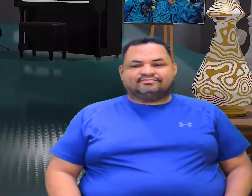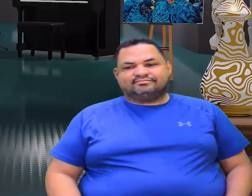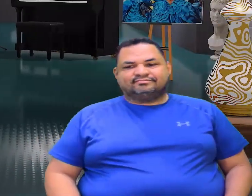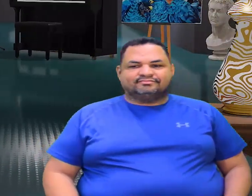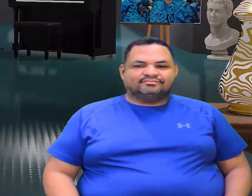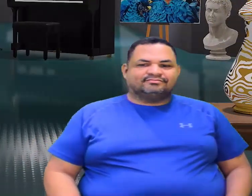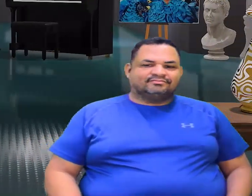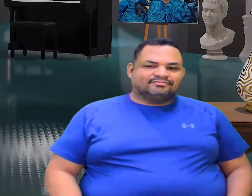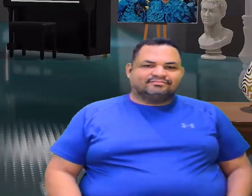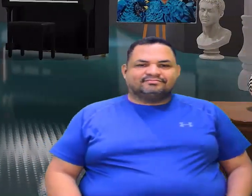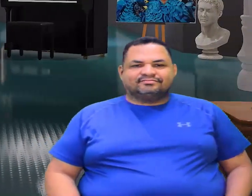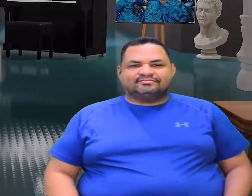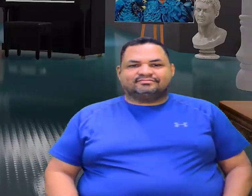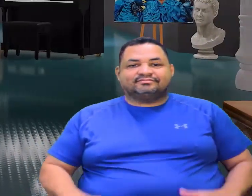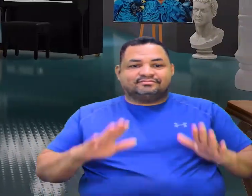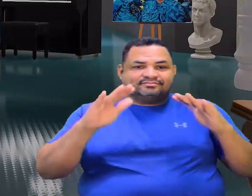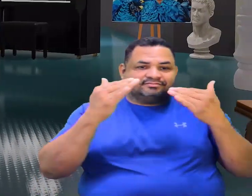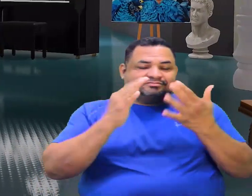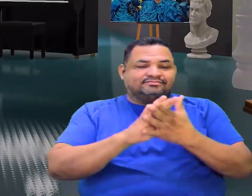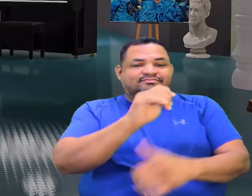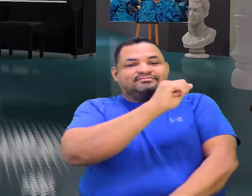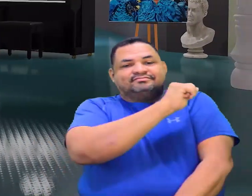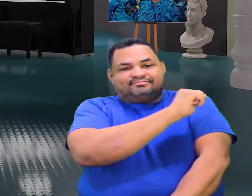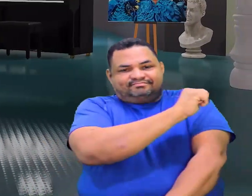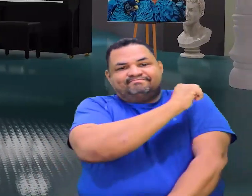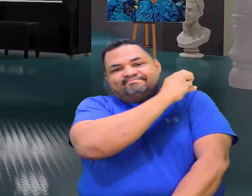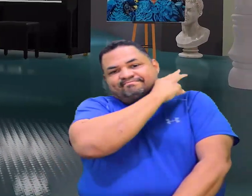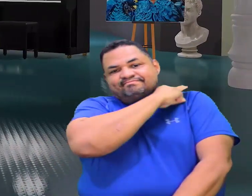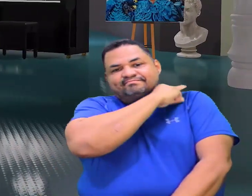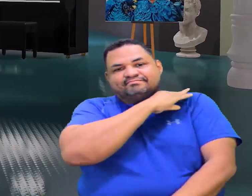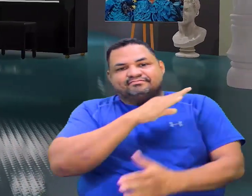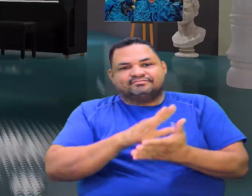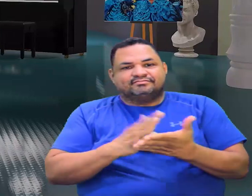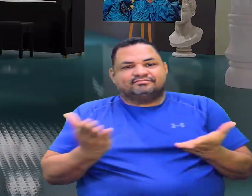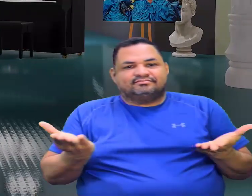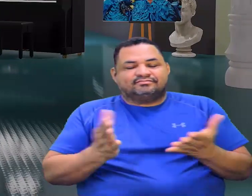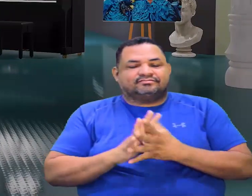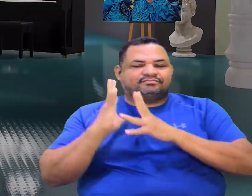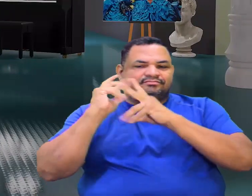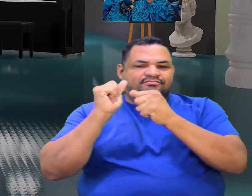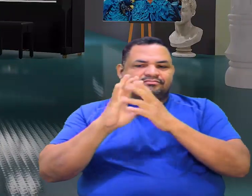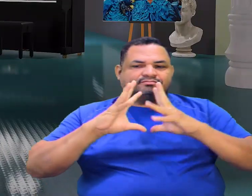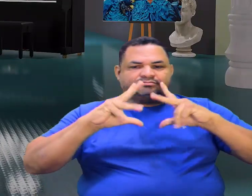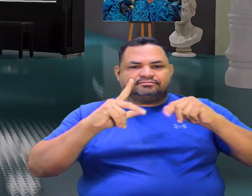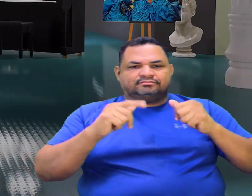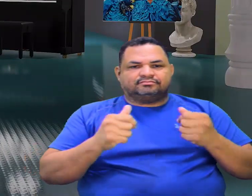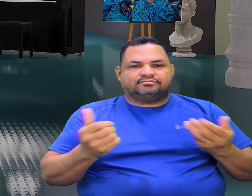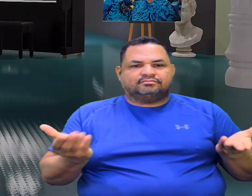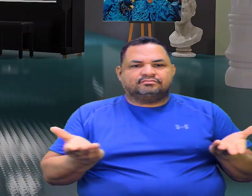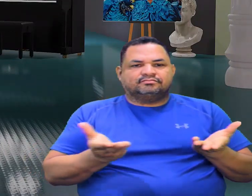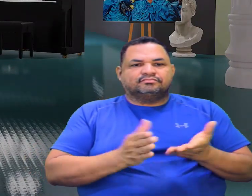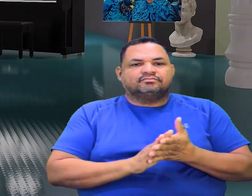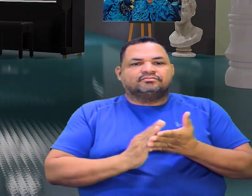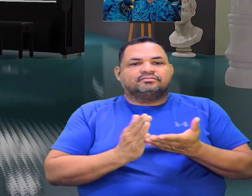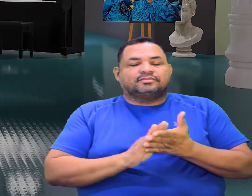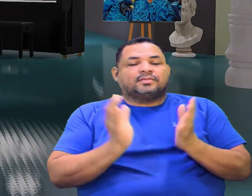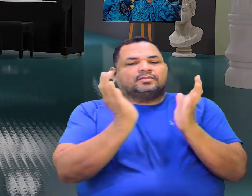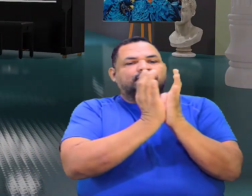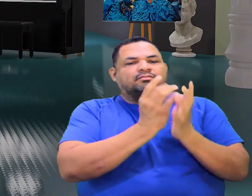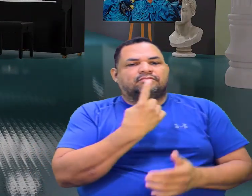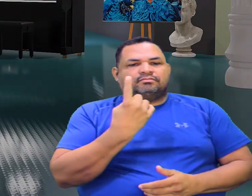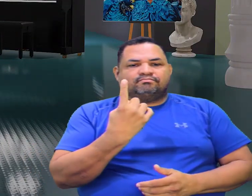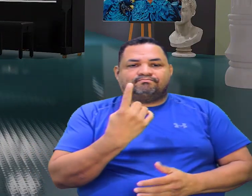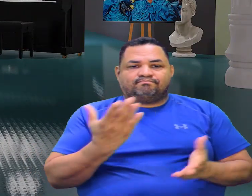ó atenção terceiro ano é revisão geral é a nossa unidade